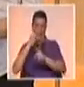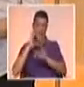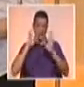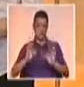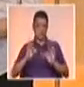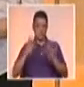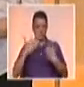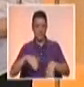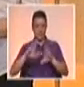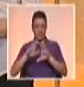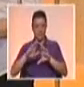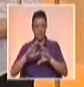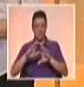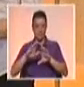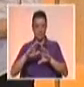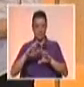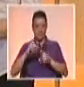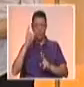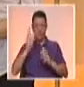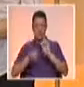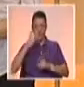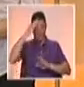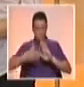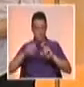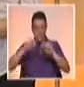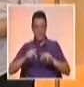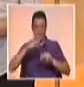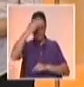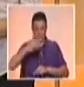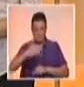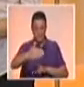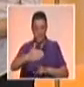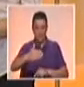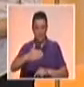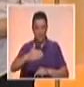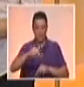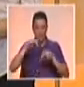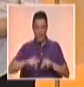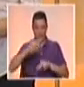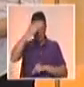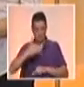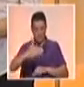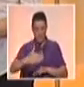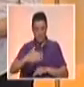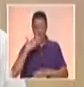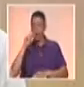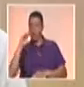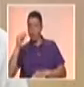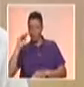não é? Exatamente. E o que é que vai acontecer nestas semanas? Portanto, durante estas semanas, os